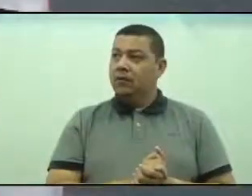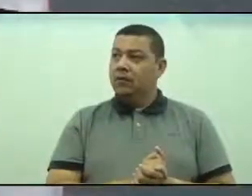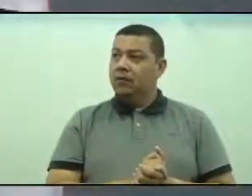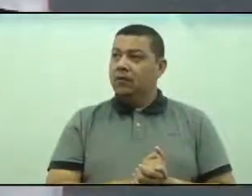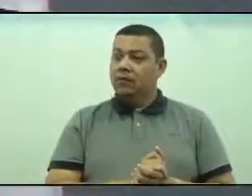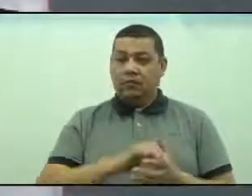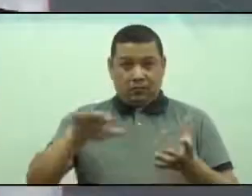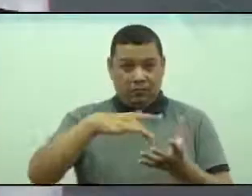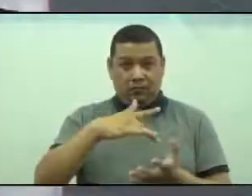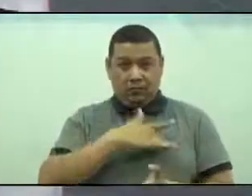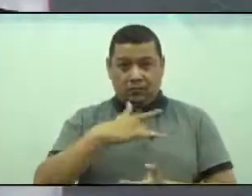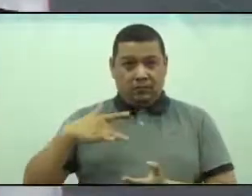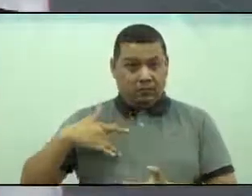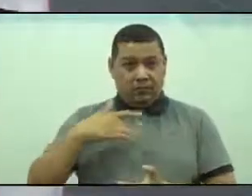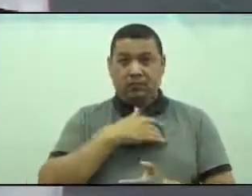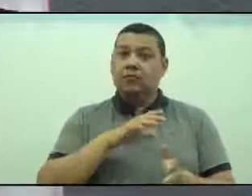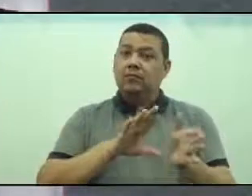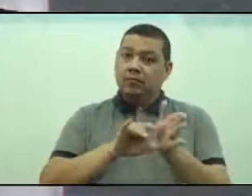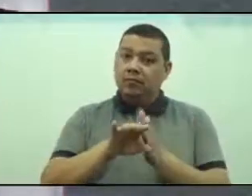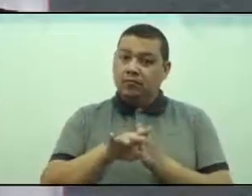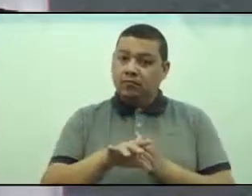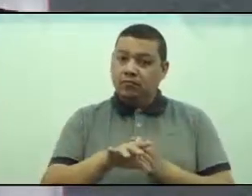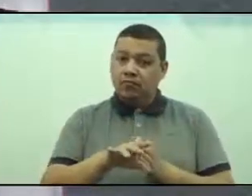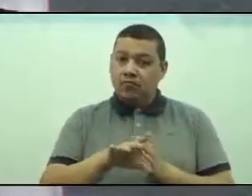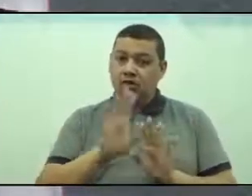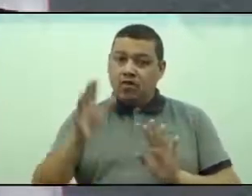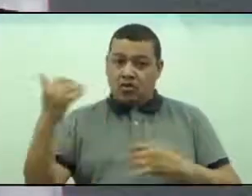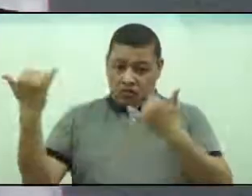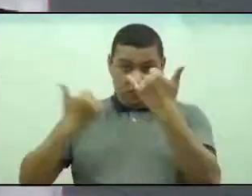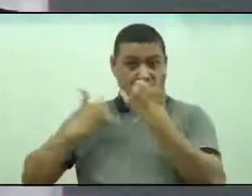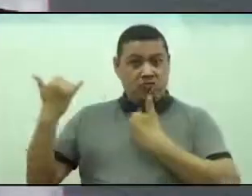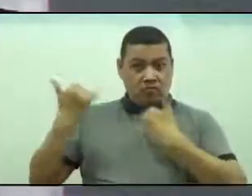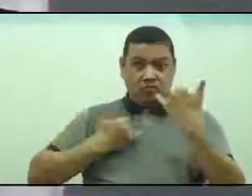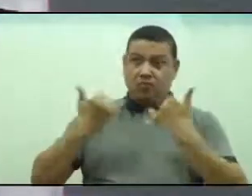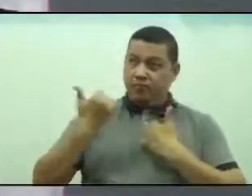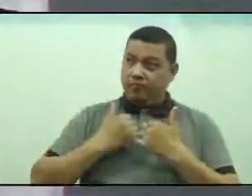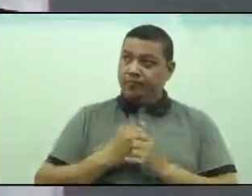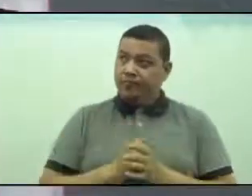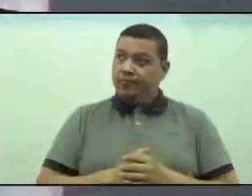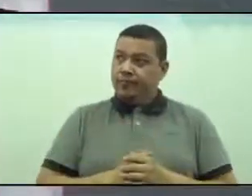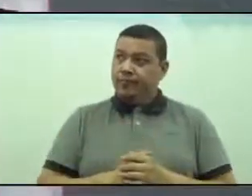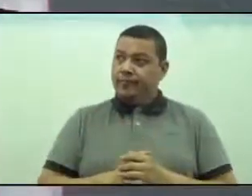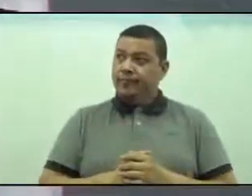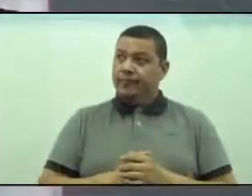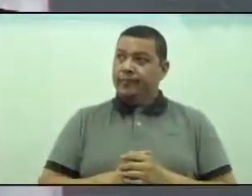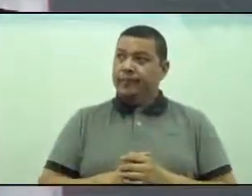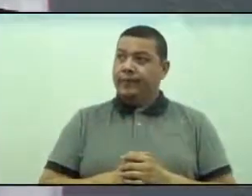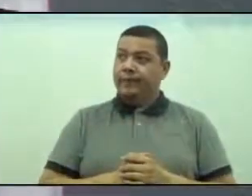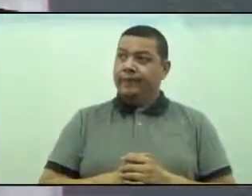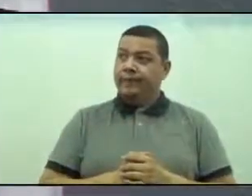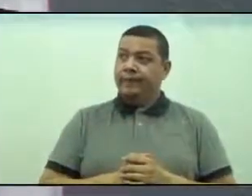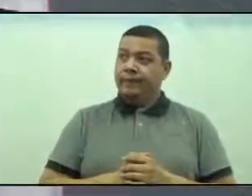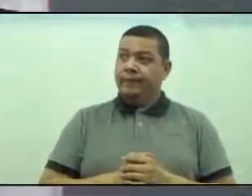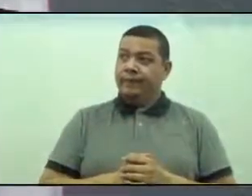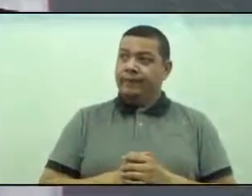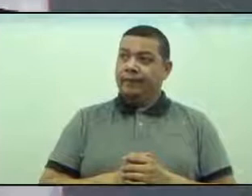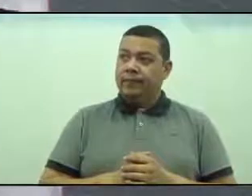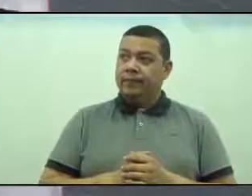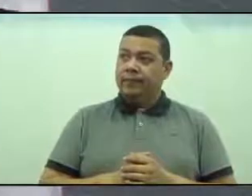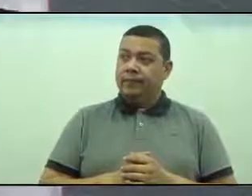da saúde de Cacoal. Estou sabendo, já que o senhor não fica até o final, porque não tem condições de